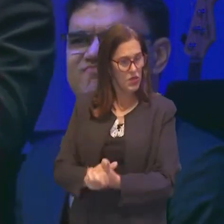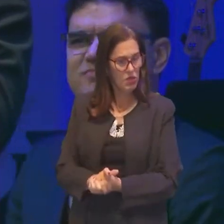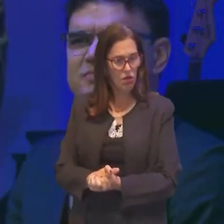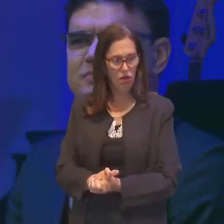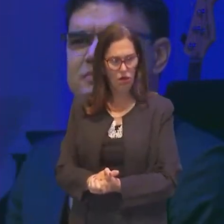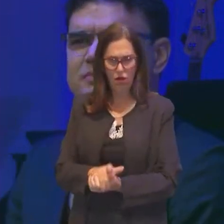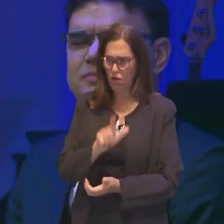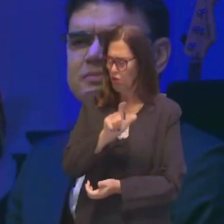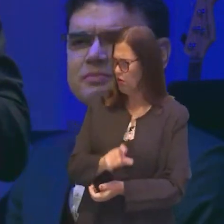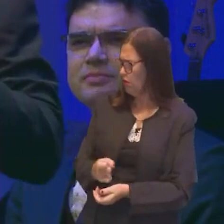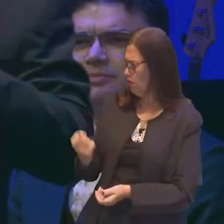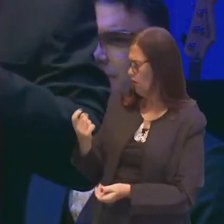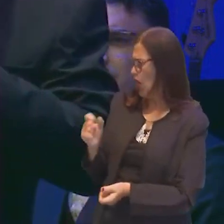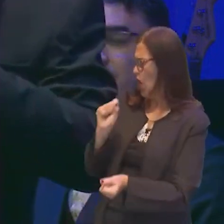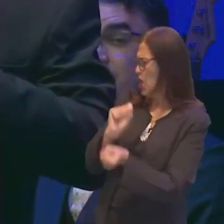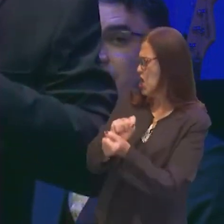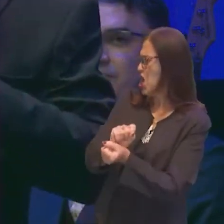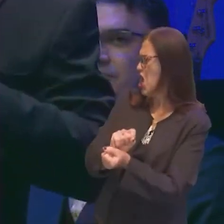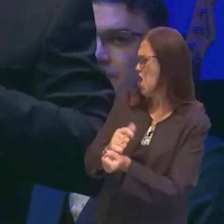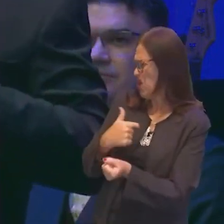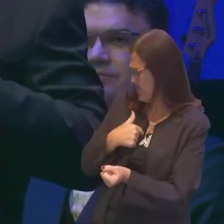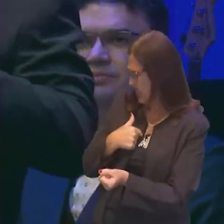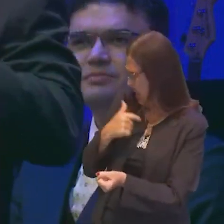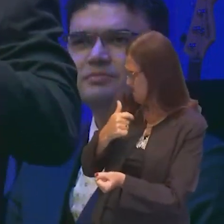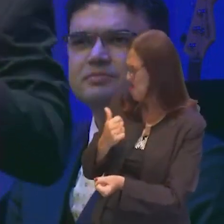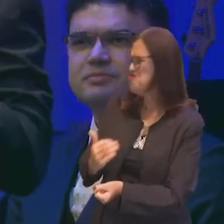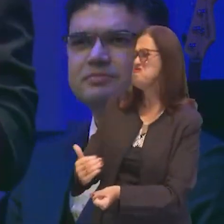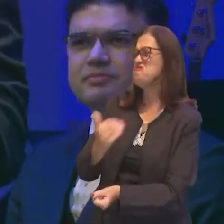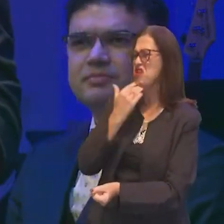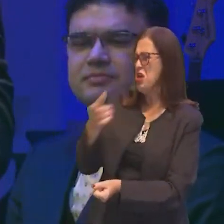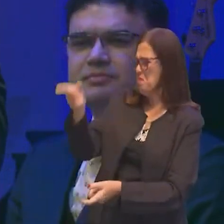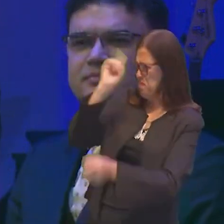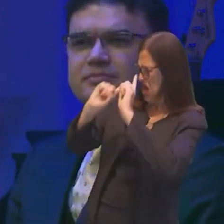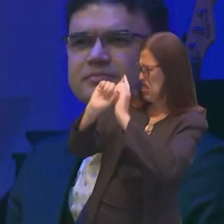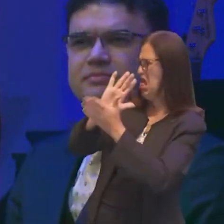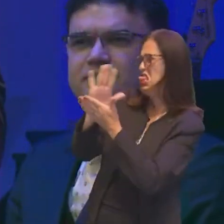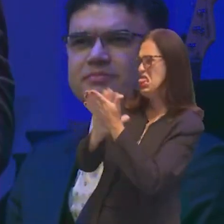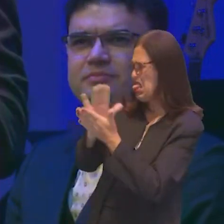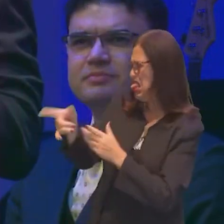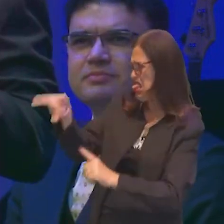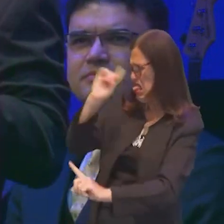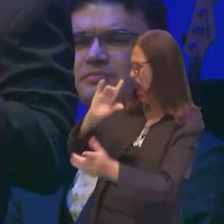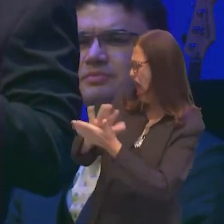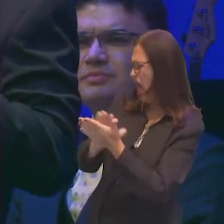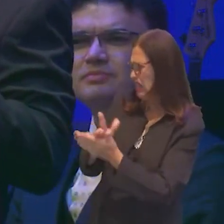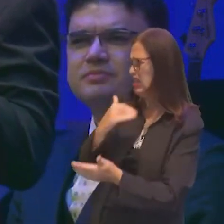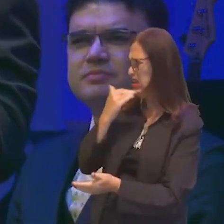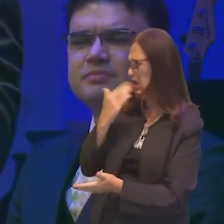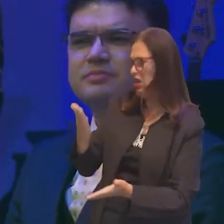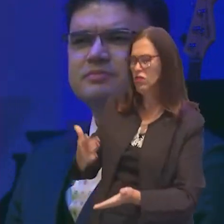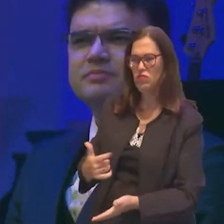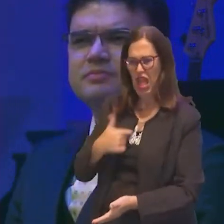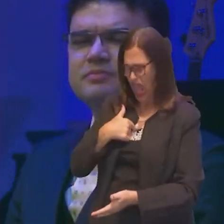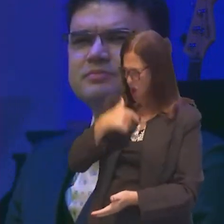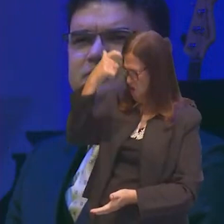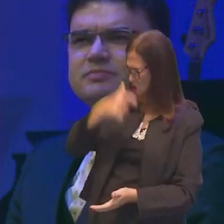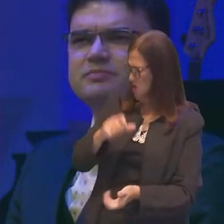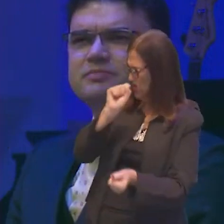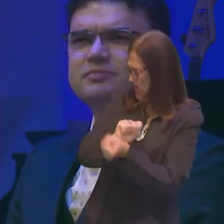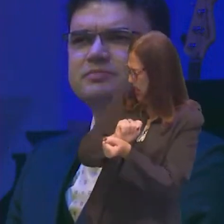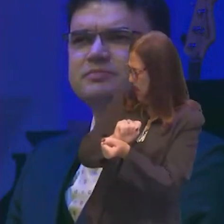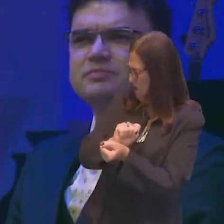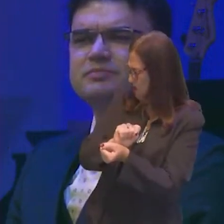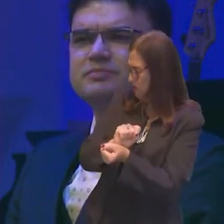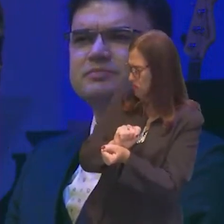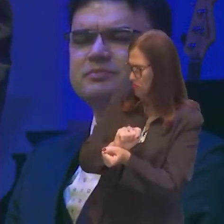Possivelmente a pessoa diria: olha, eu não sou escravo de ninguém, ninguém manda em mim. Eu não sou escravo, e esta